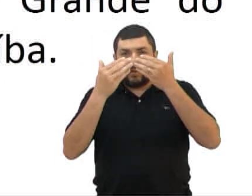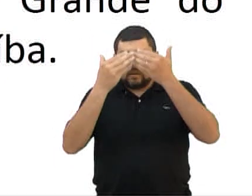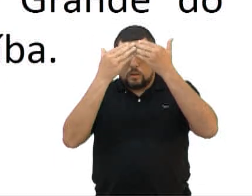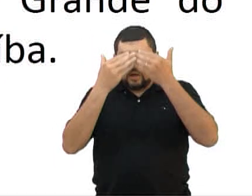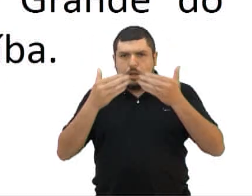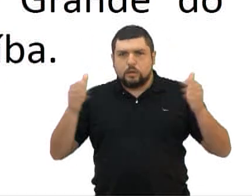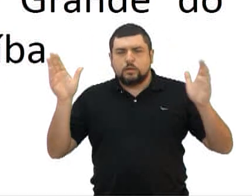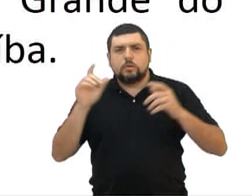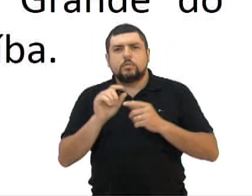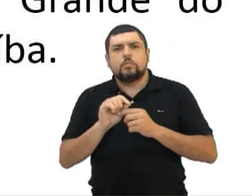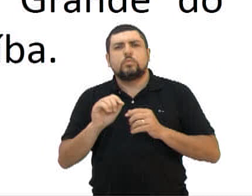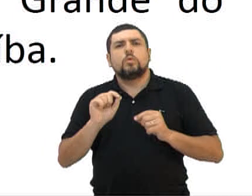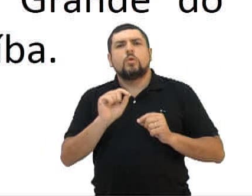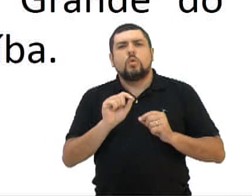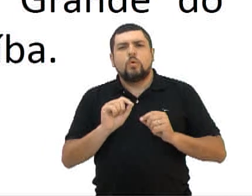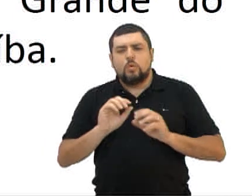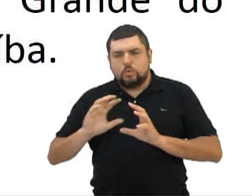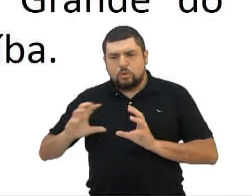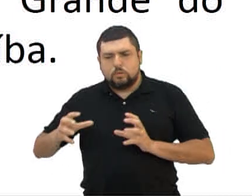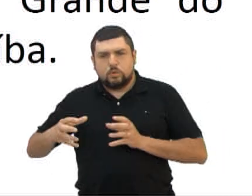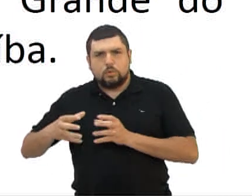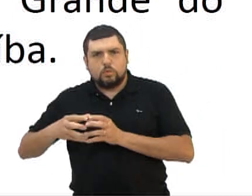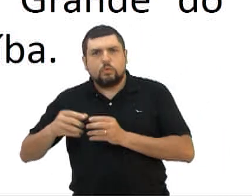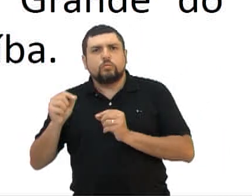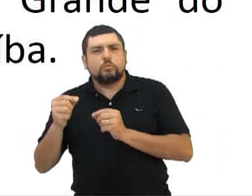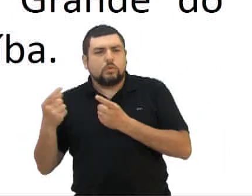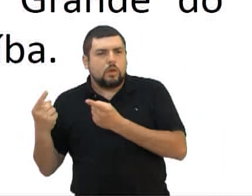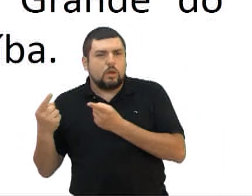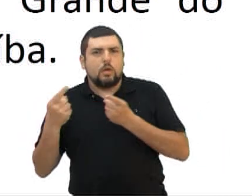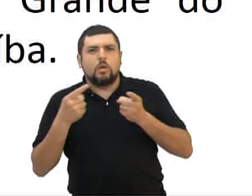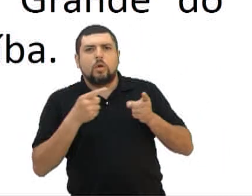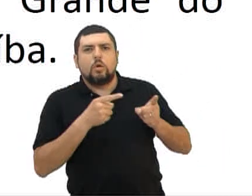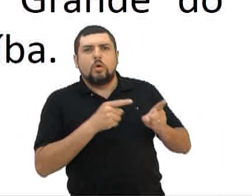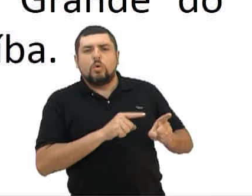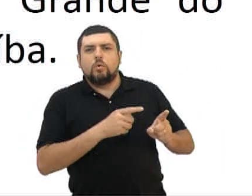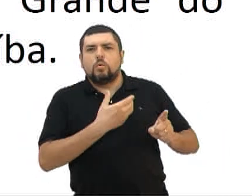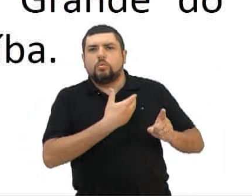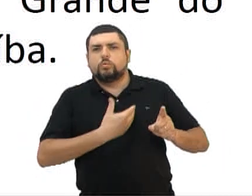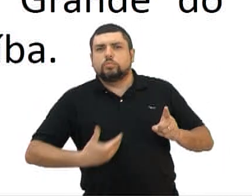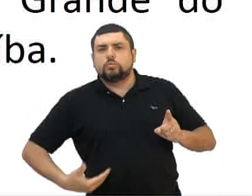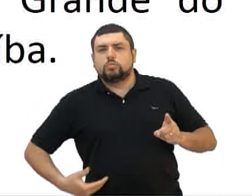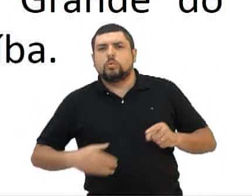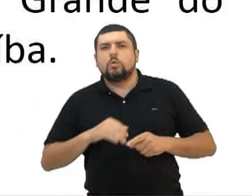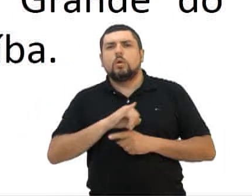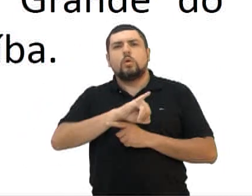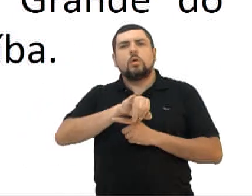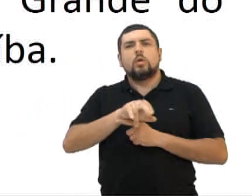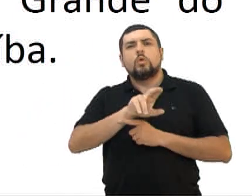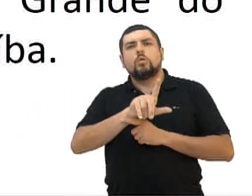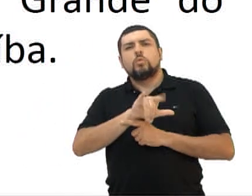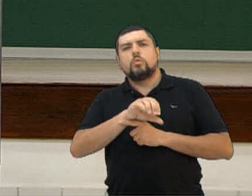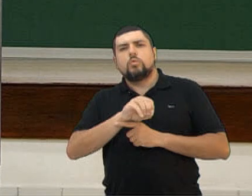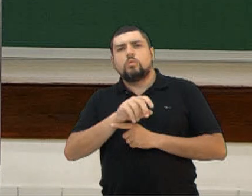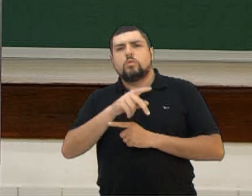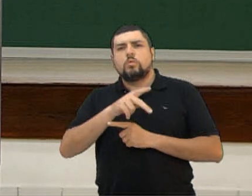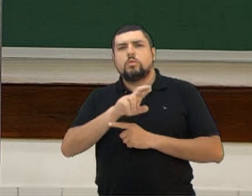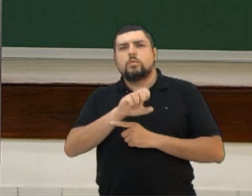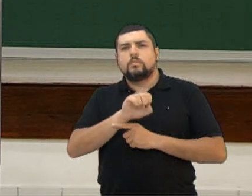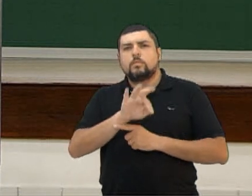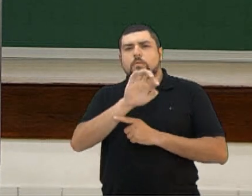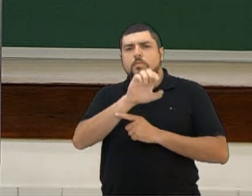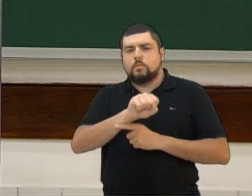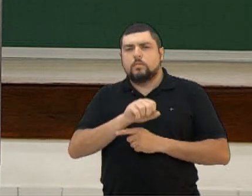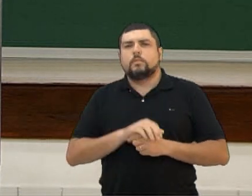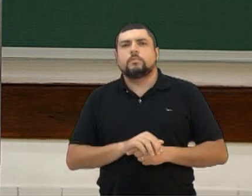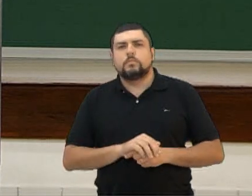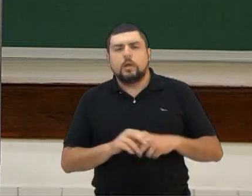oligárquicas dissidentes que se opuseram ao candidato oficial do governo, Júlio Prestes. Se a gente se lembrar, havia lá a política do